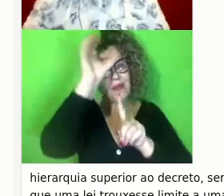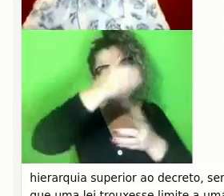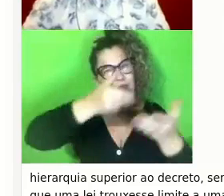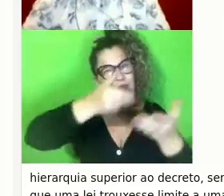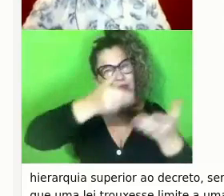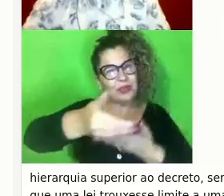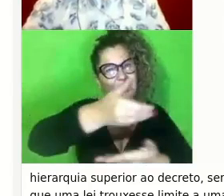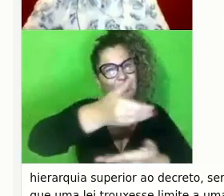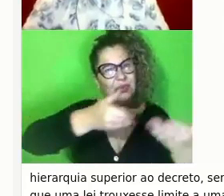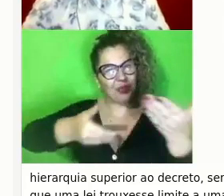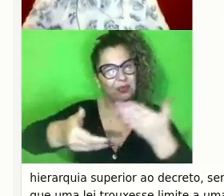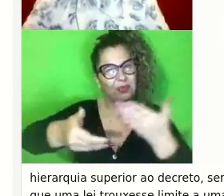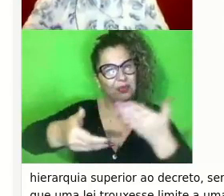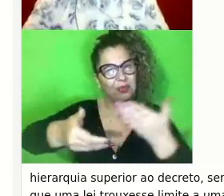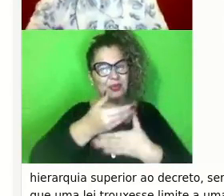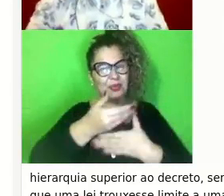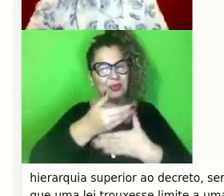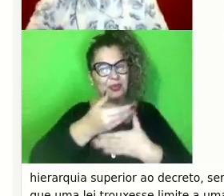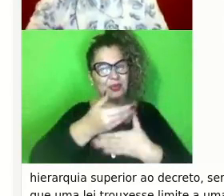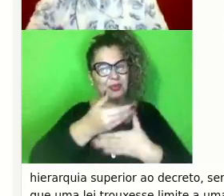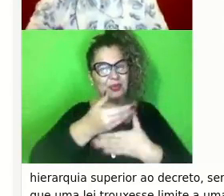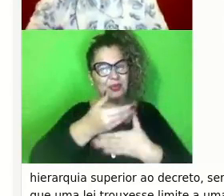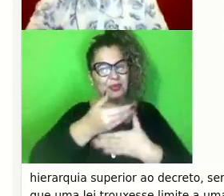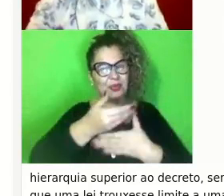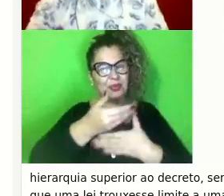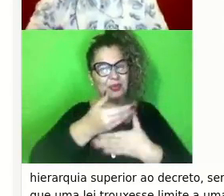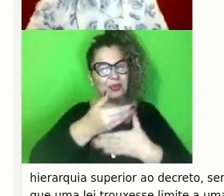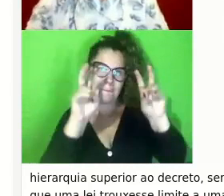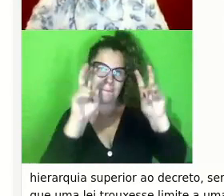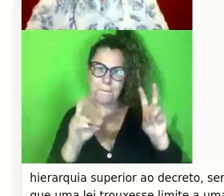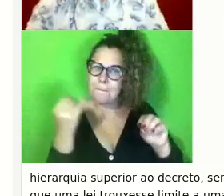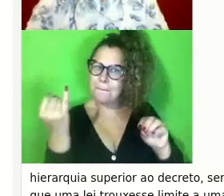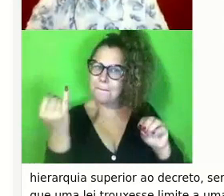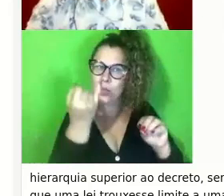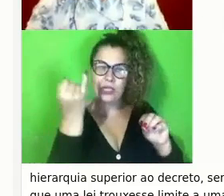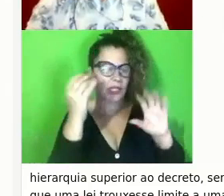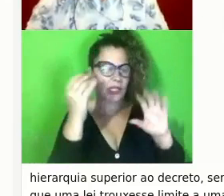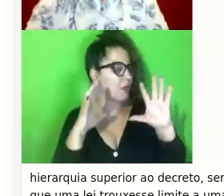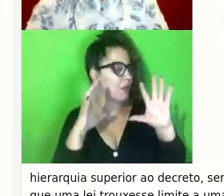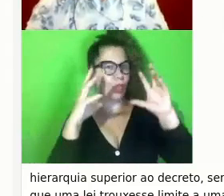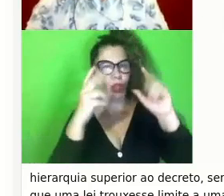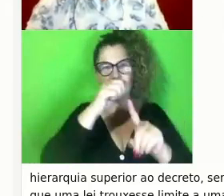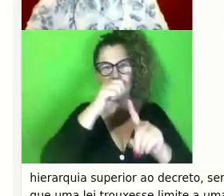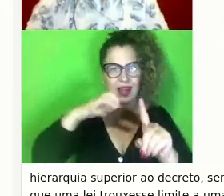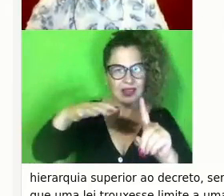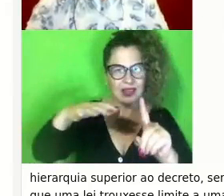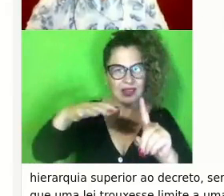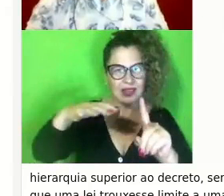questões importantes para toda a nossa sociedade. É isso.